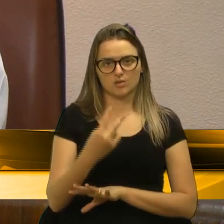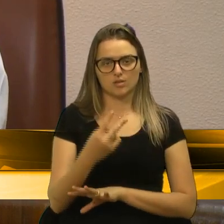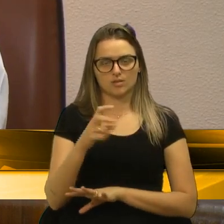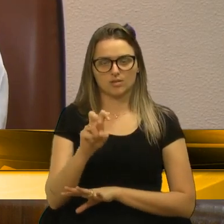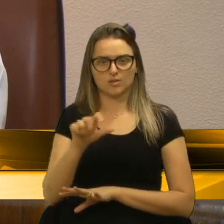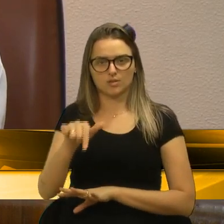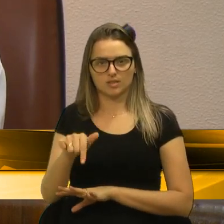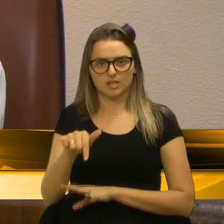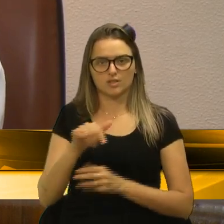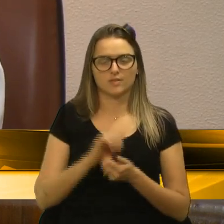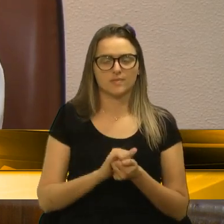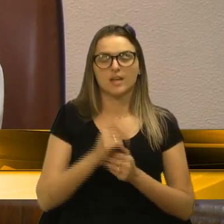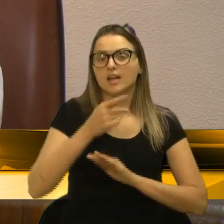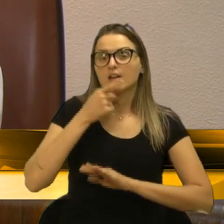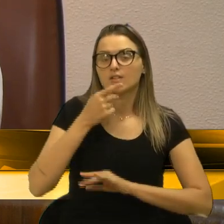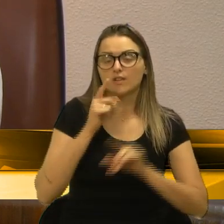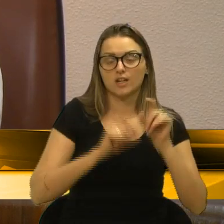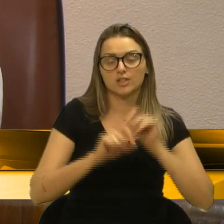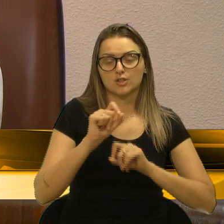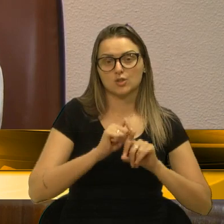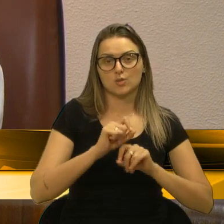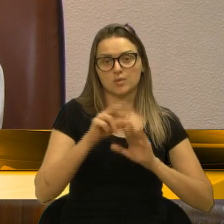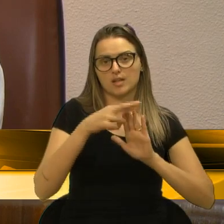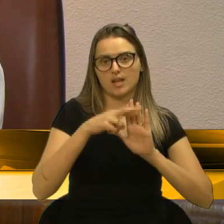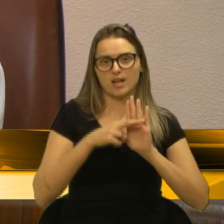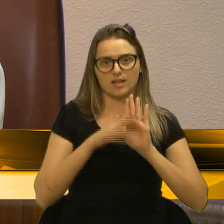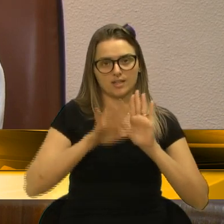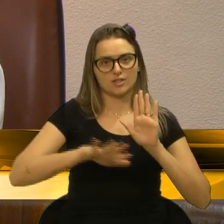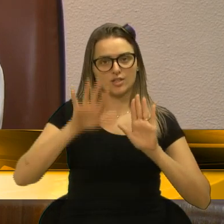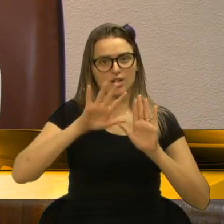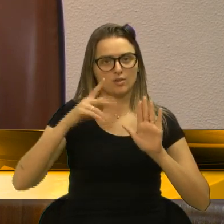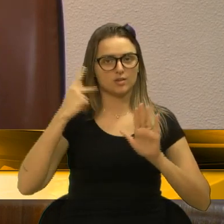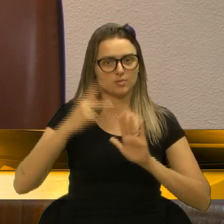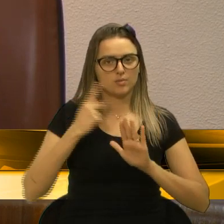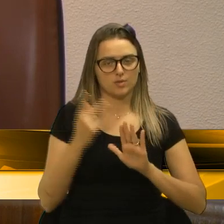10.257, estabelece as diretrizes gerais da política urbana,